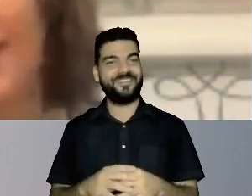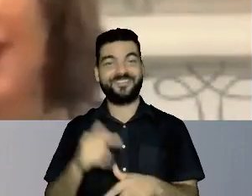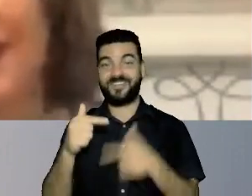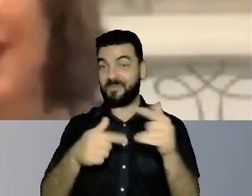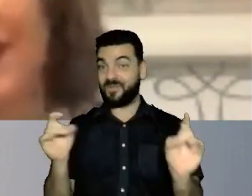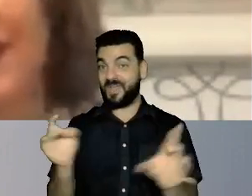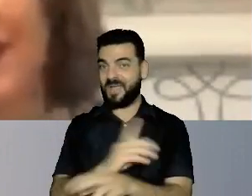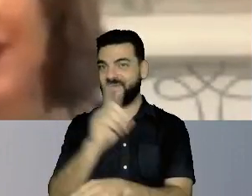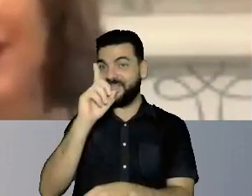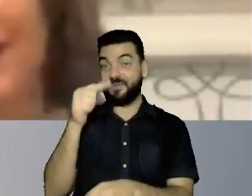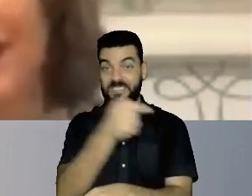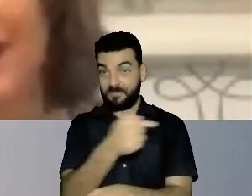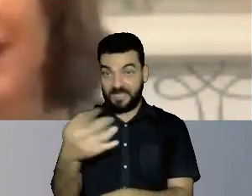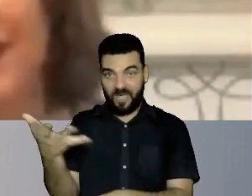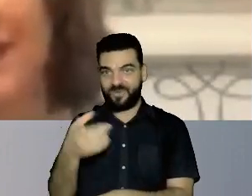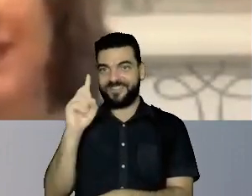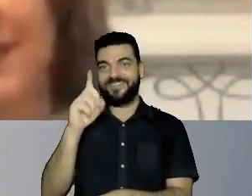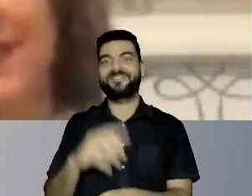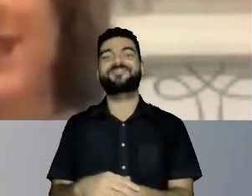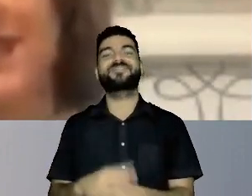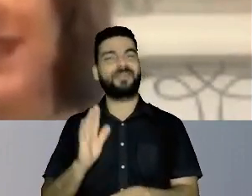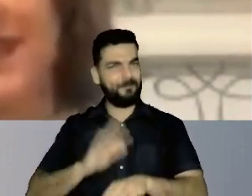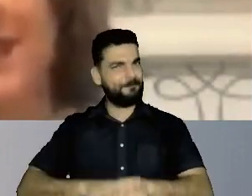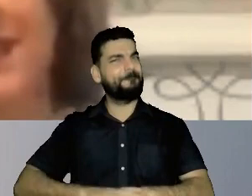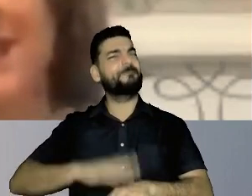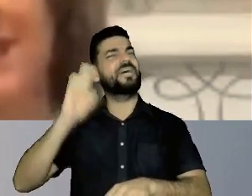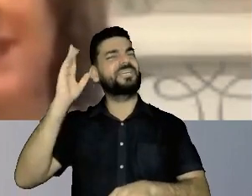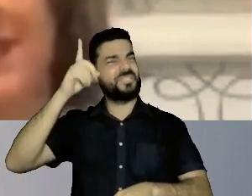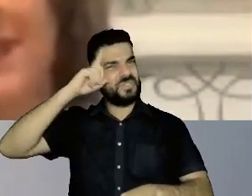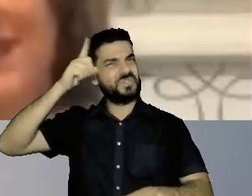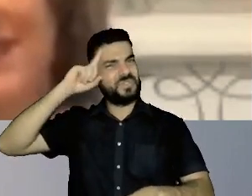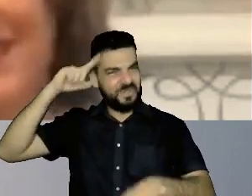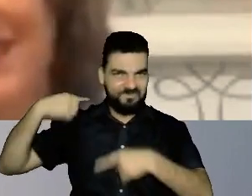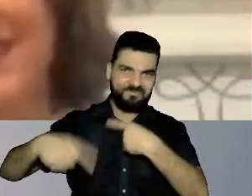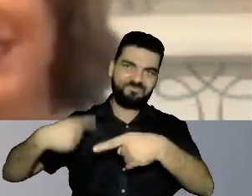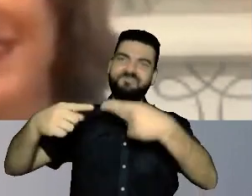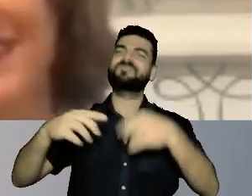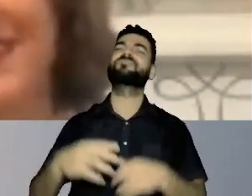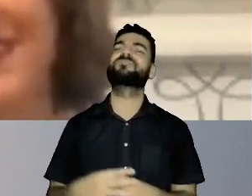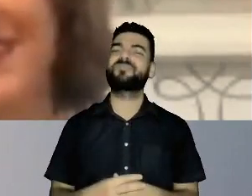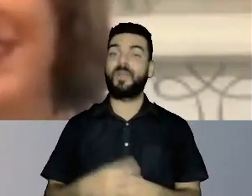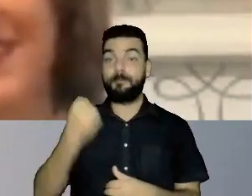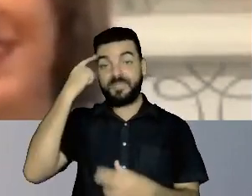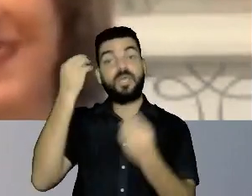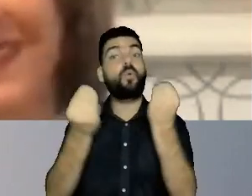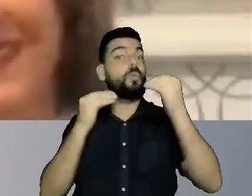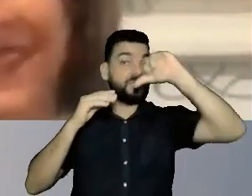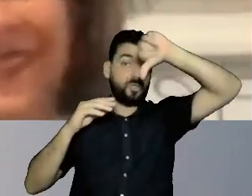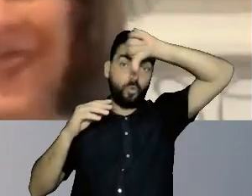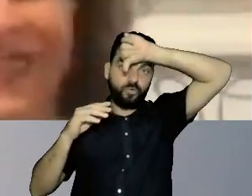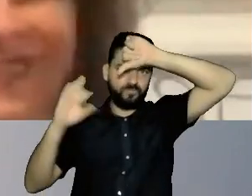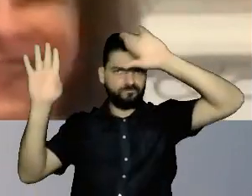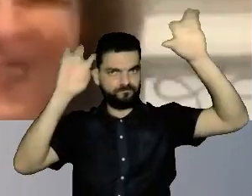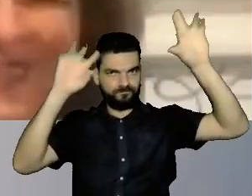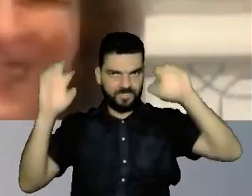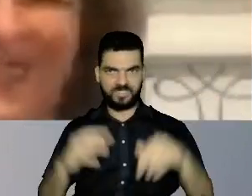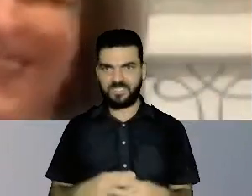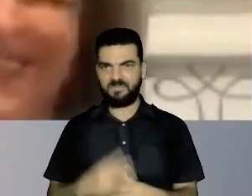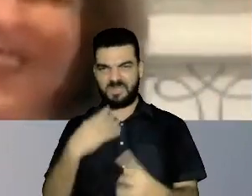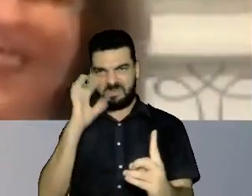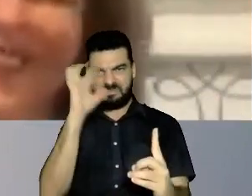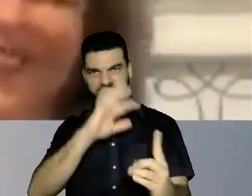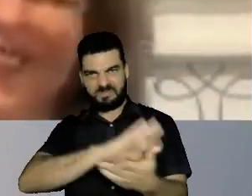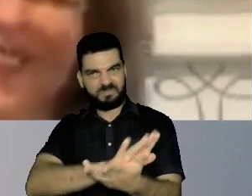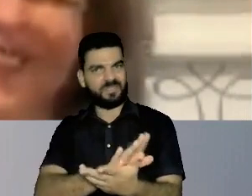do nosso Desnudando Estereótipos, né? Nós não terminamos aqui o nosso trabalho, né? Porque o nosso trabalho não pode terminar aqui nem essa semana. Ele